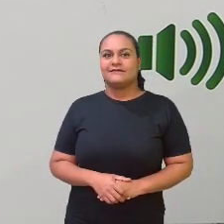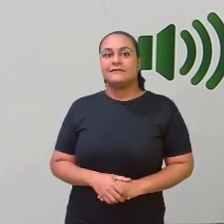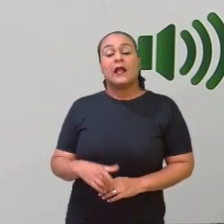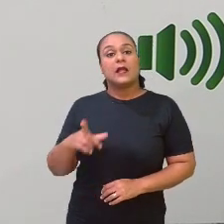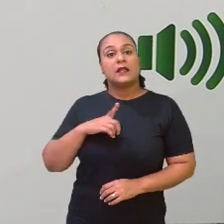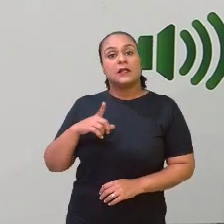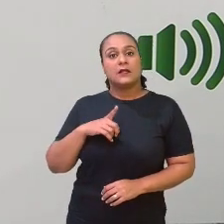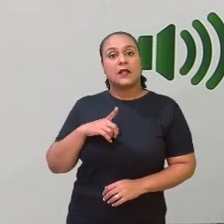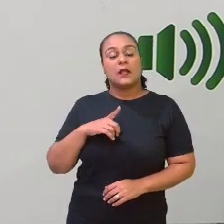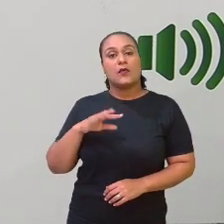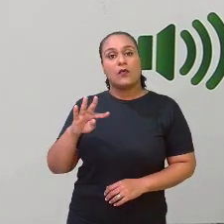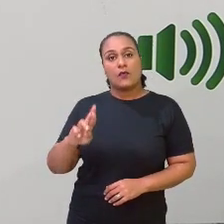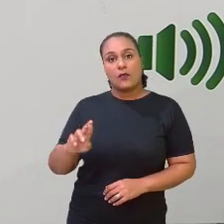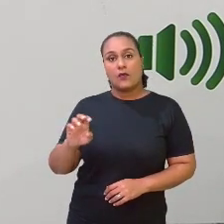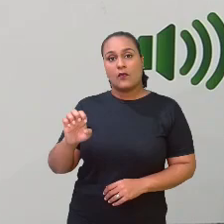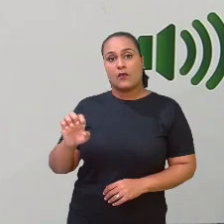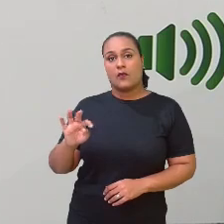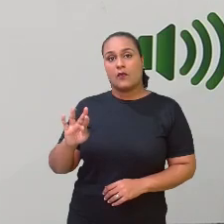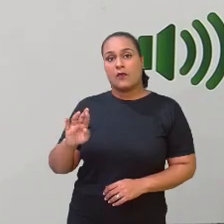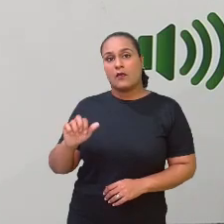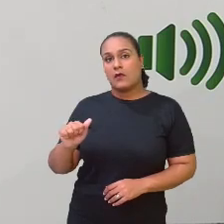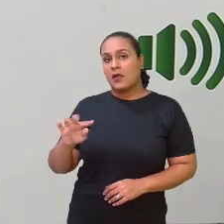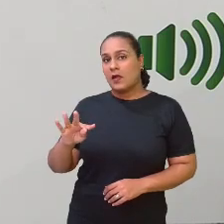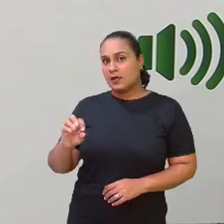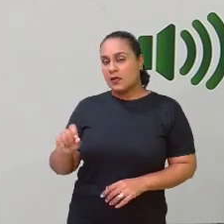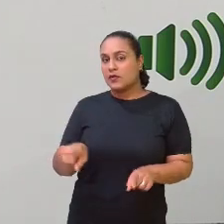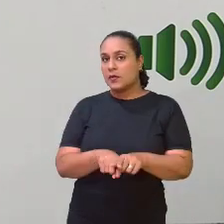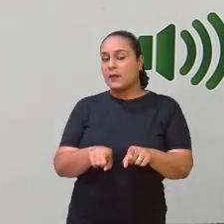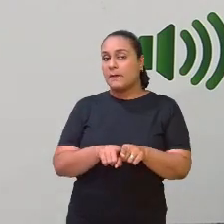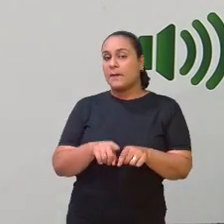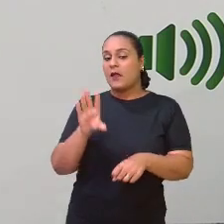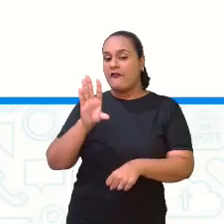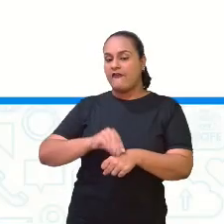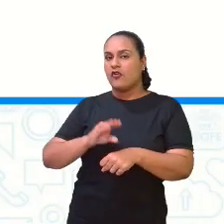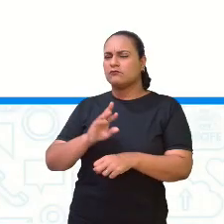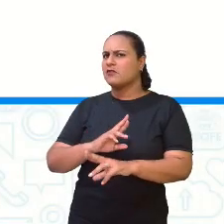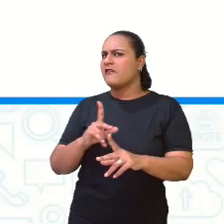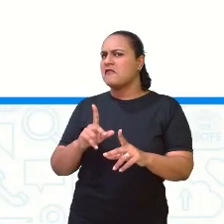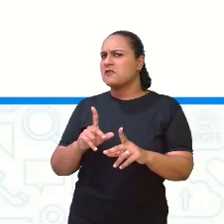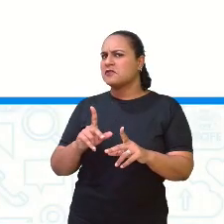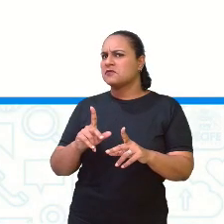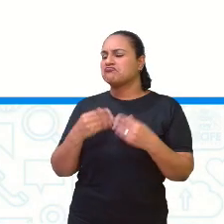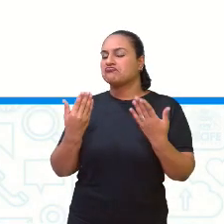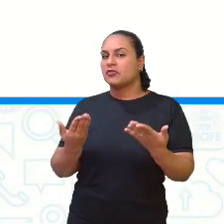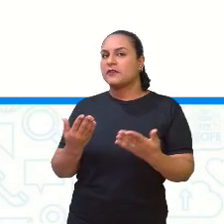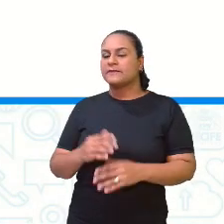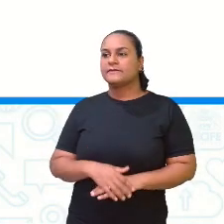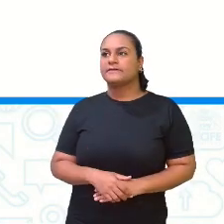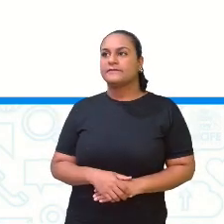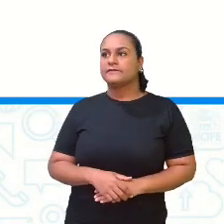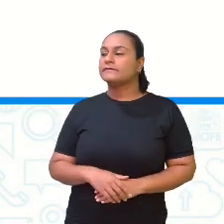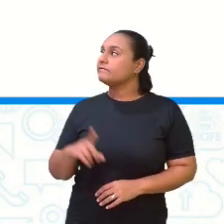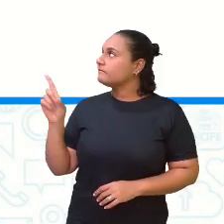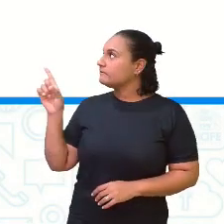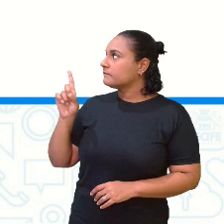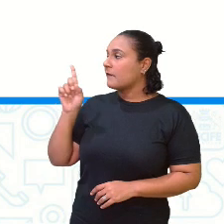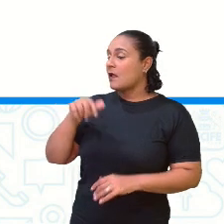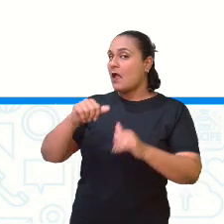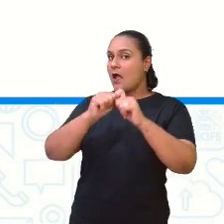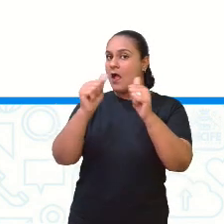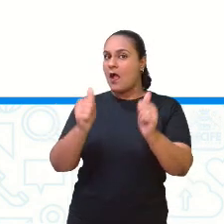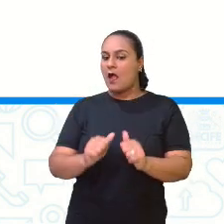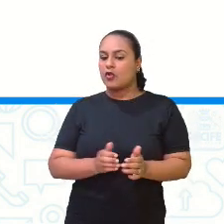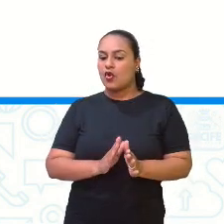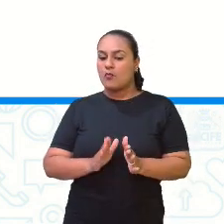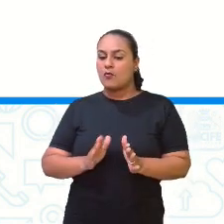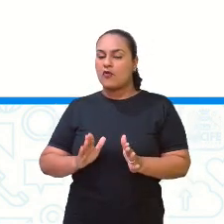temos o retrato e a fotografia. Qual a diferença entre os dois? Olha só, fotografia é arte ou processo de